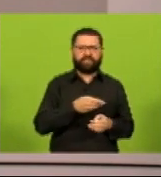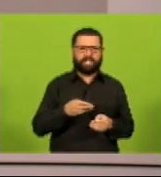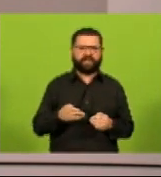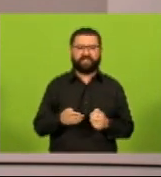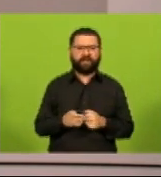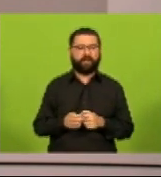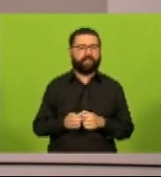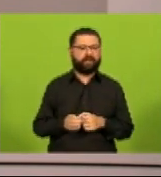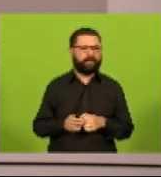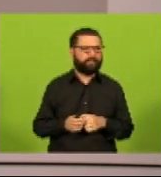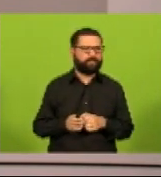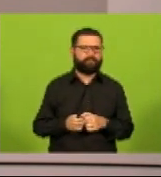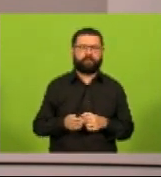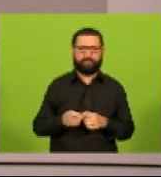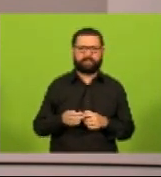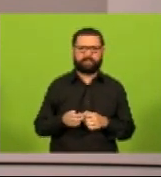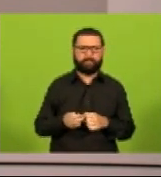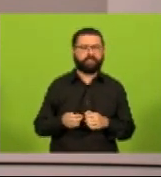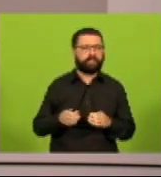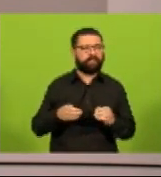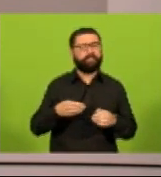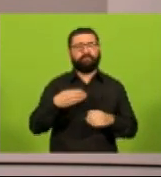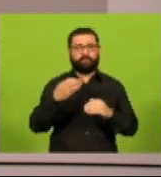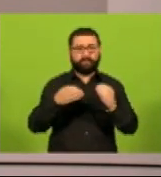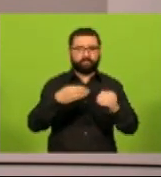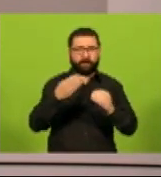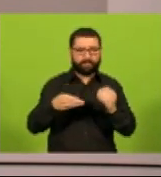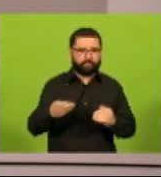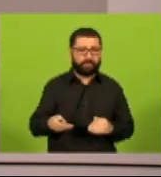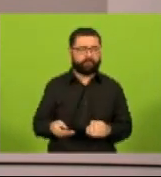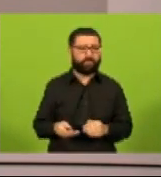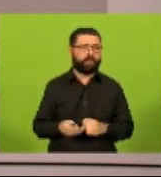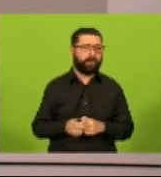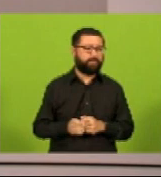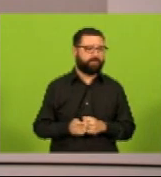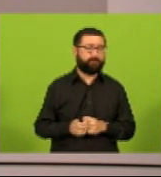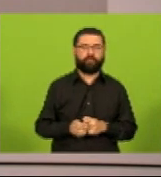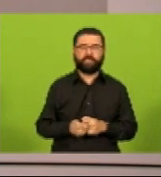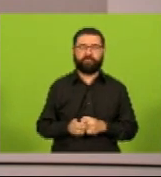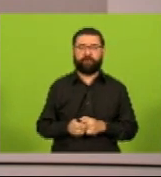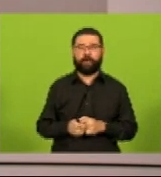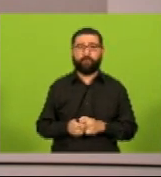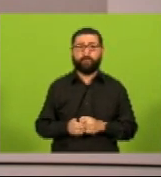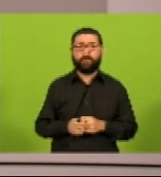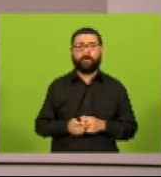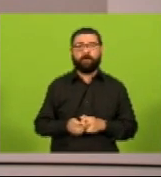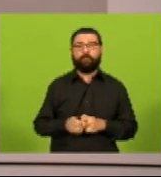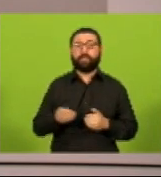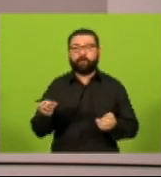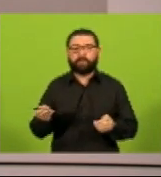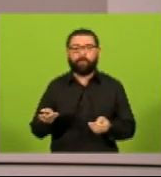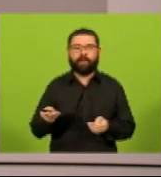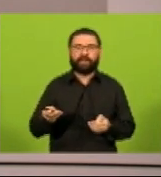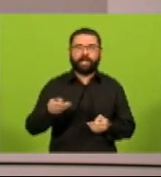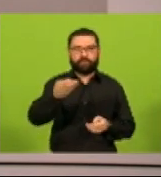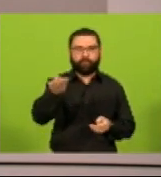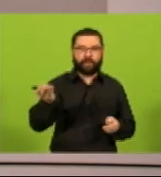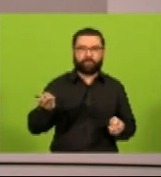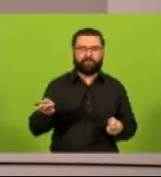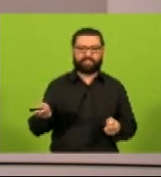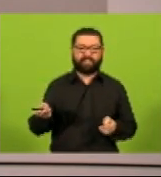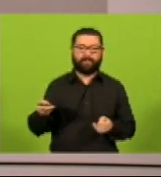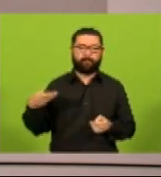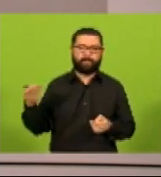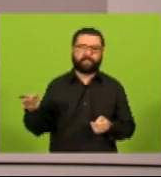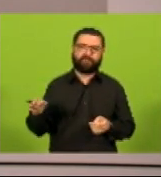Interessante que é difícil você achar essa tabela na internet. Eu tive que pesquisar bastante e fiz umas alterações nela, porque você vê muita coisa boa na internet, eu